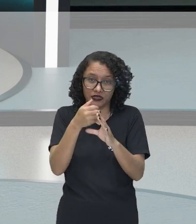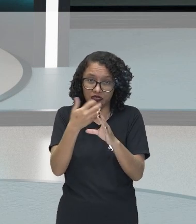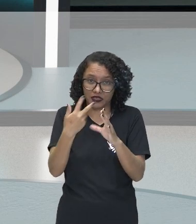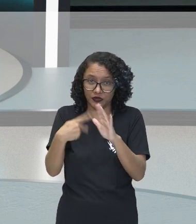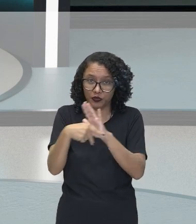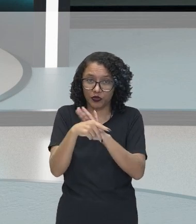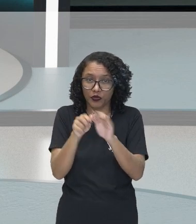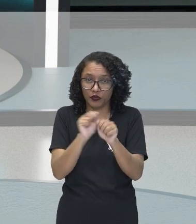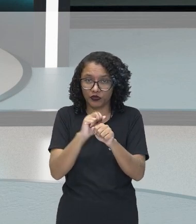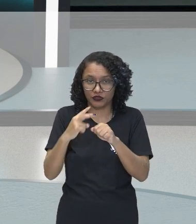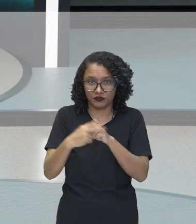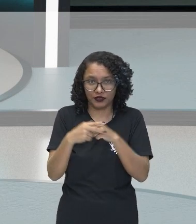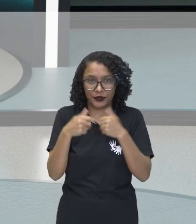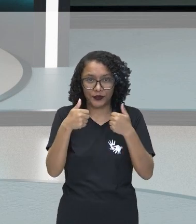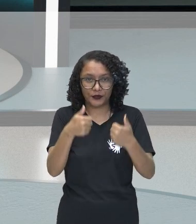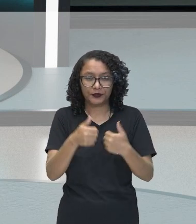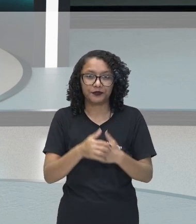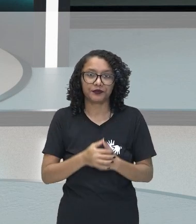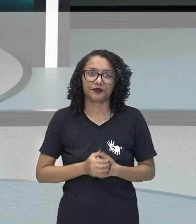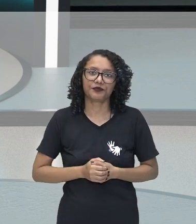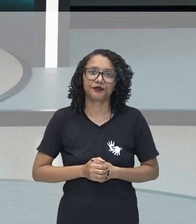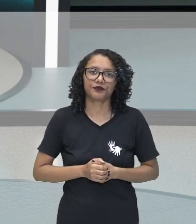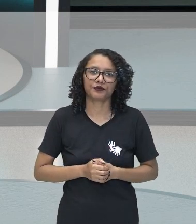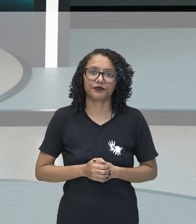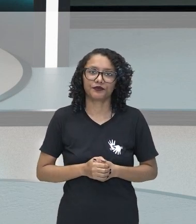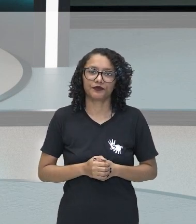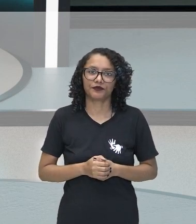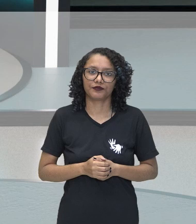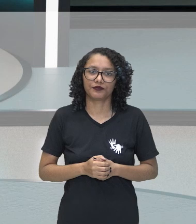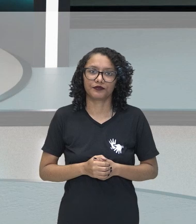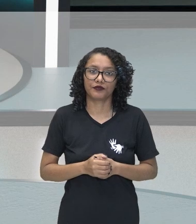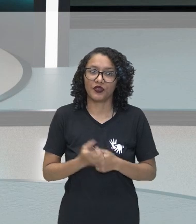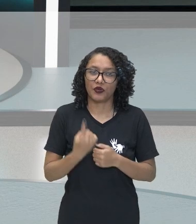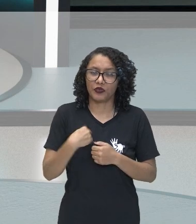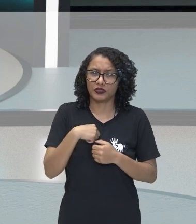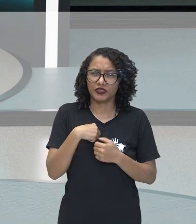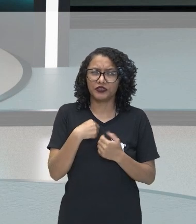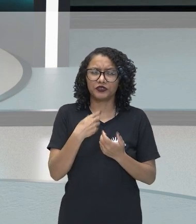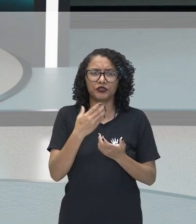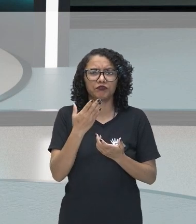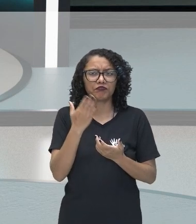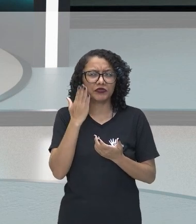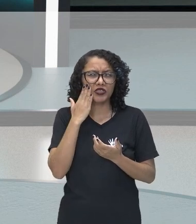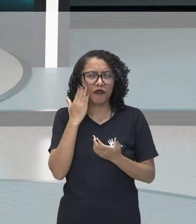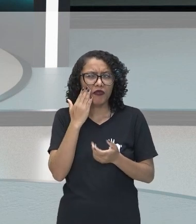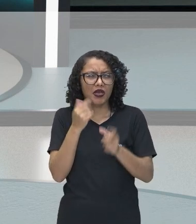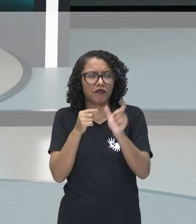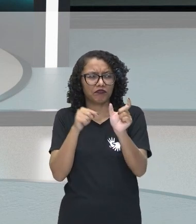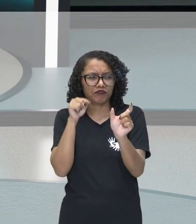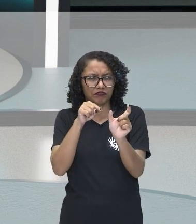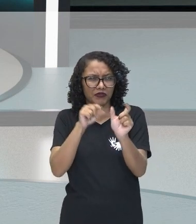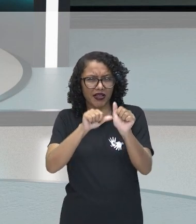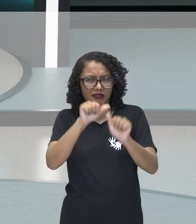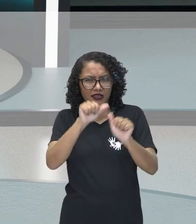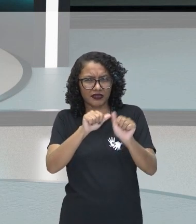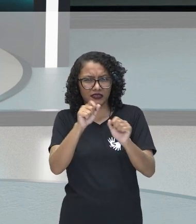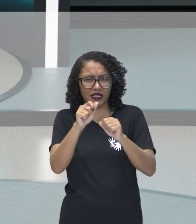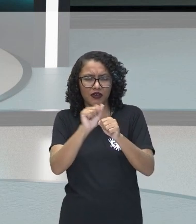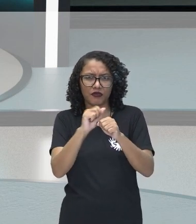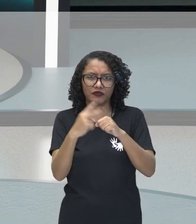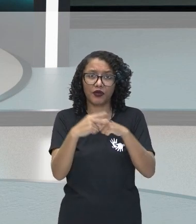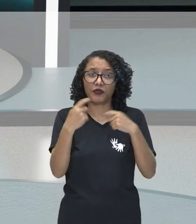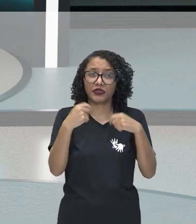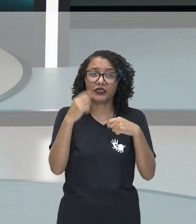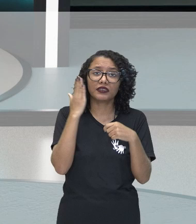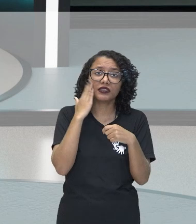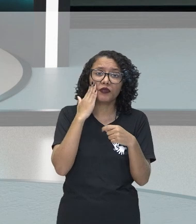parte dos nossos advérbios. Então, quando eu for identificar esse advérbio, eu vou ver que tipo de coisa aquele advérbio está tentando